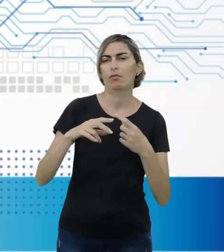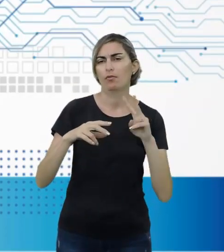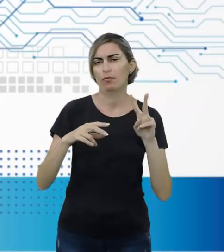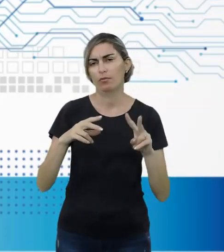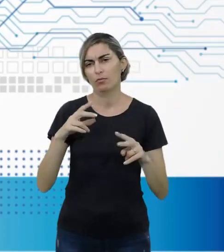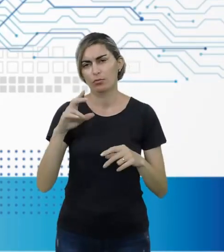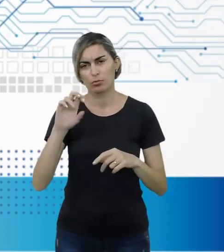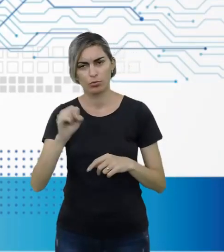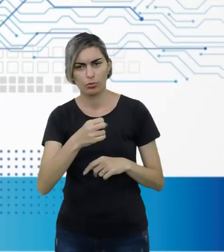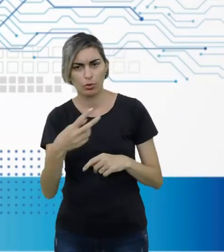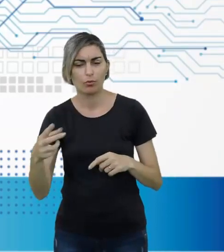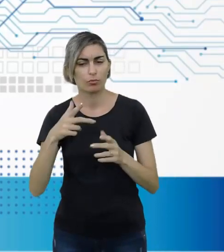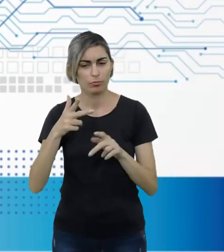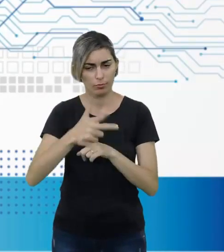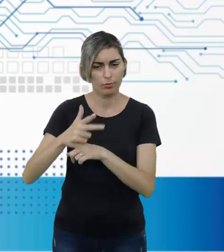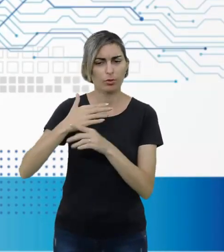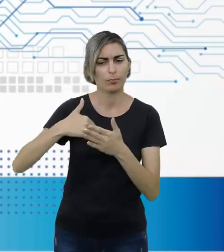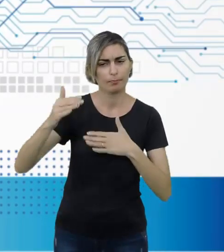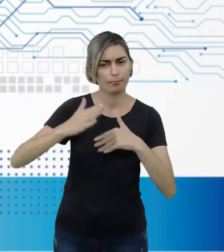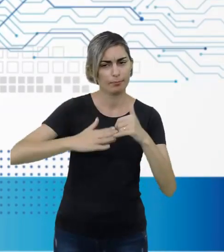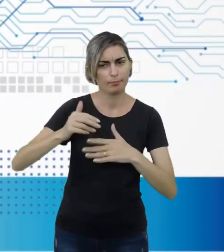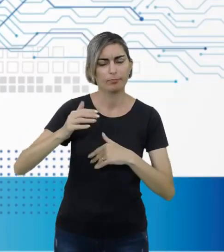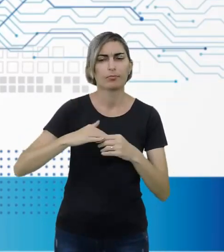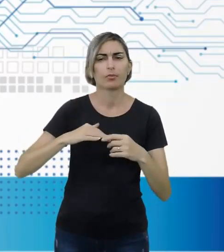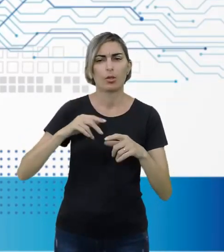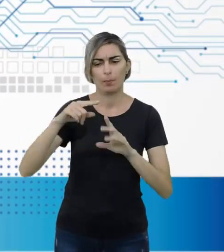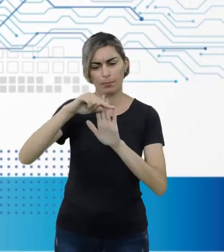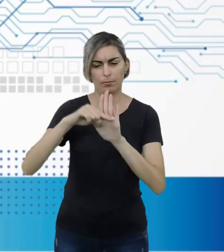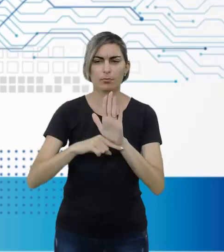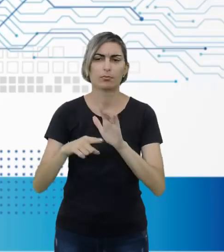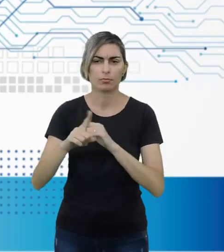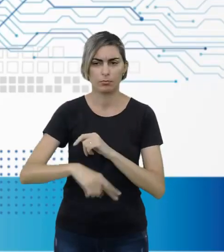gente vai começar na prática a montar o circuito e a